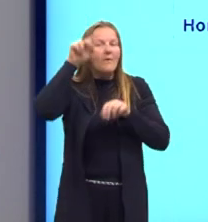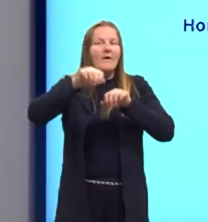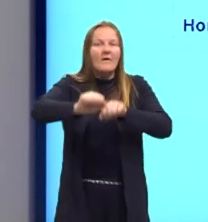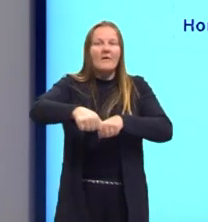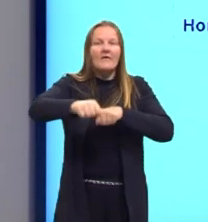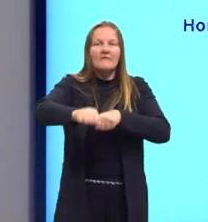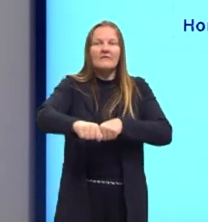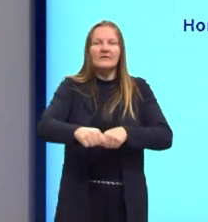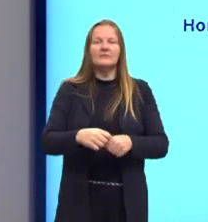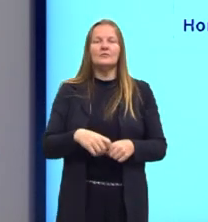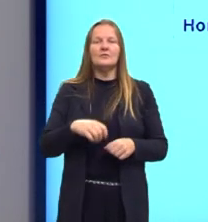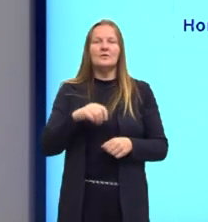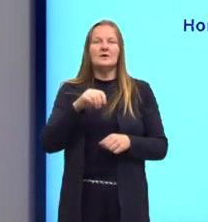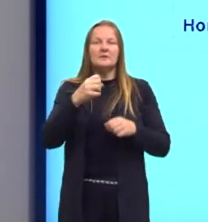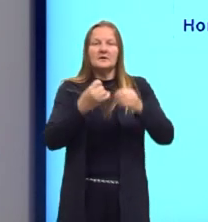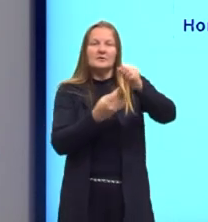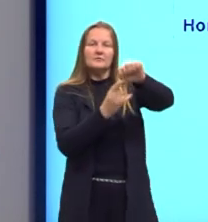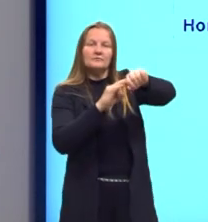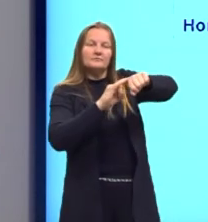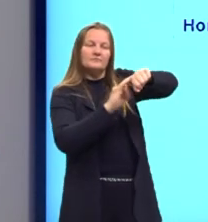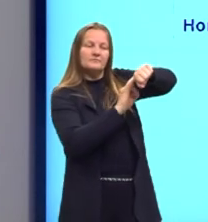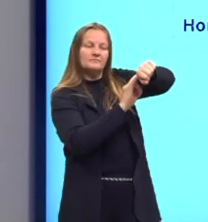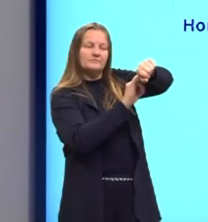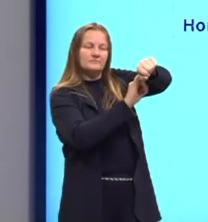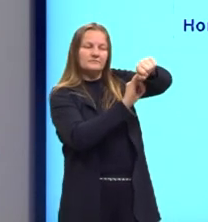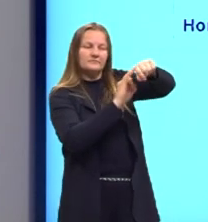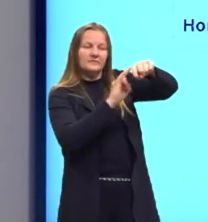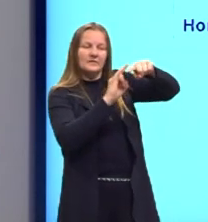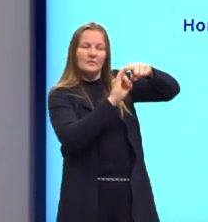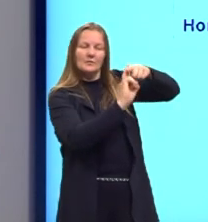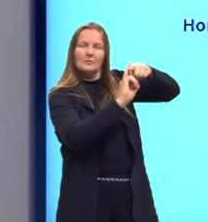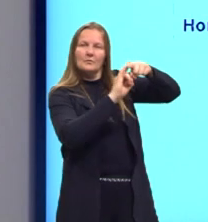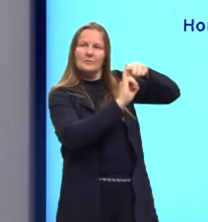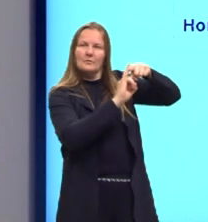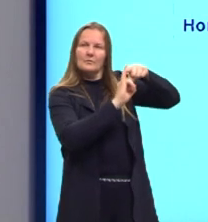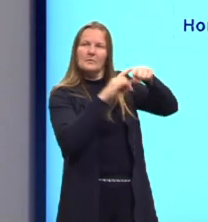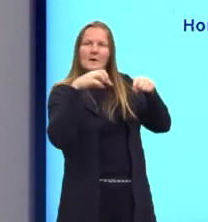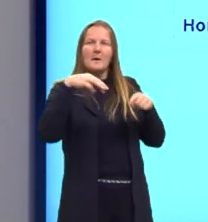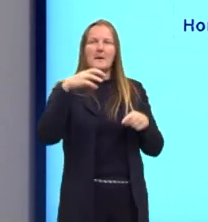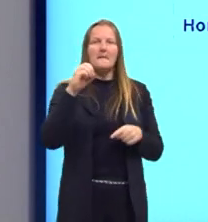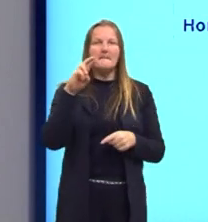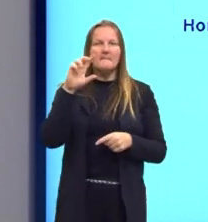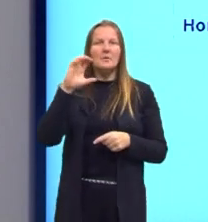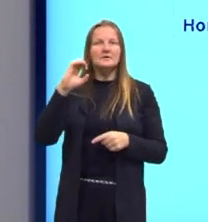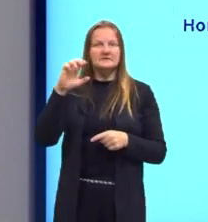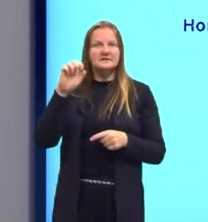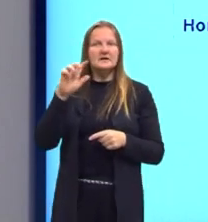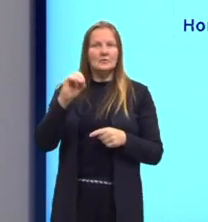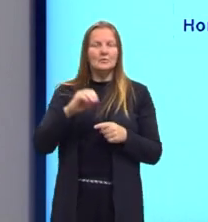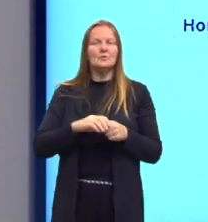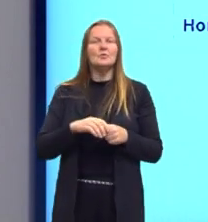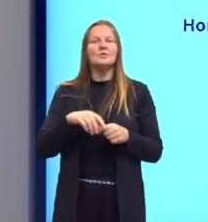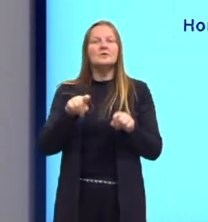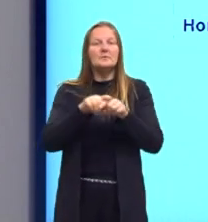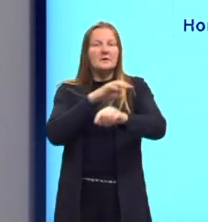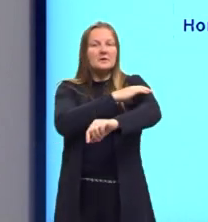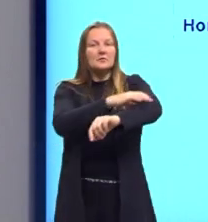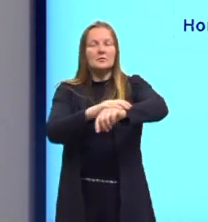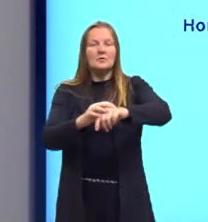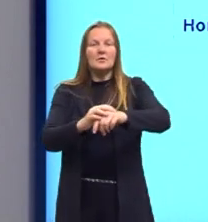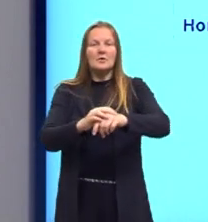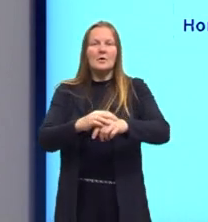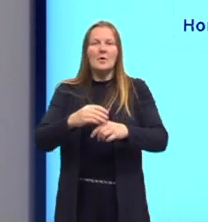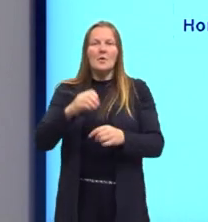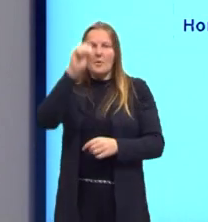temos a asa do morcego e aqui é nadadeira de uma baleia os mesmos conjuntos de ossos